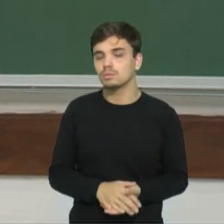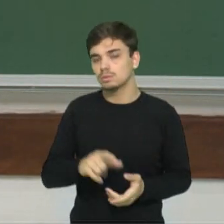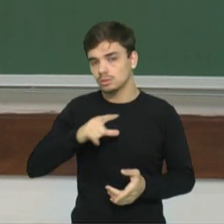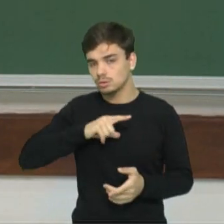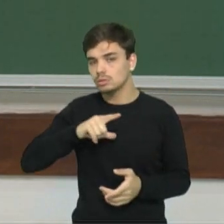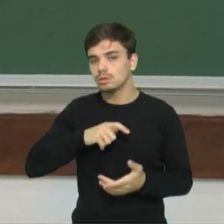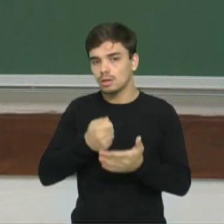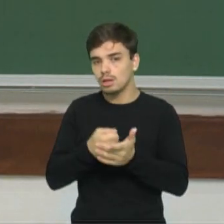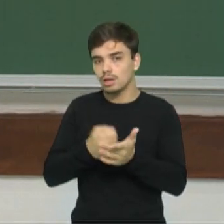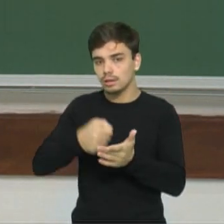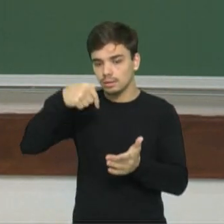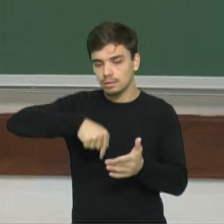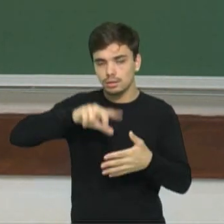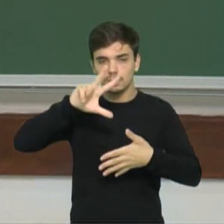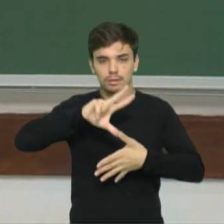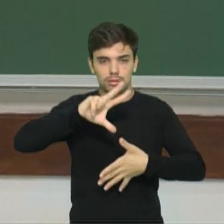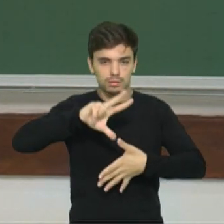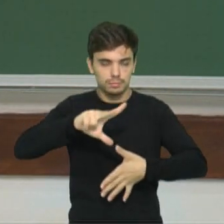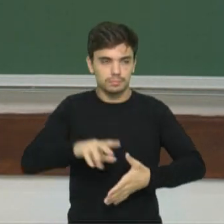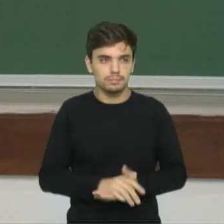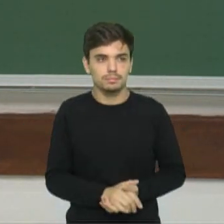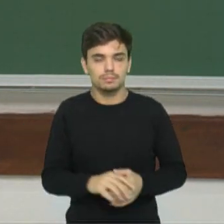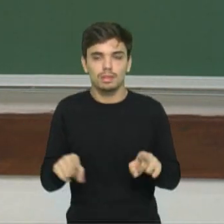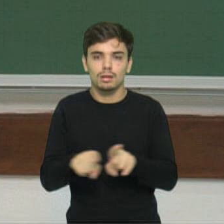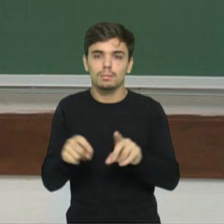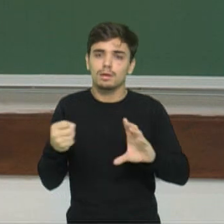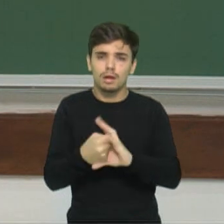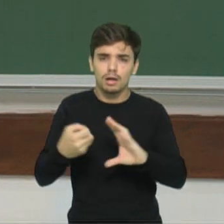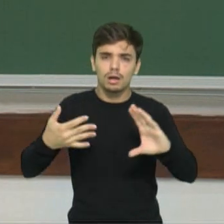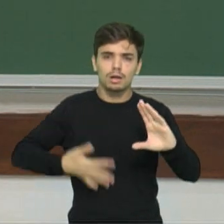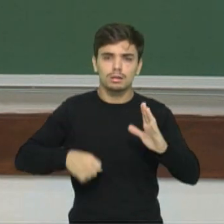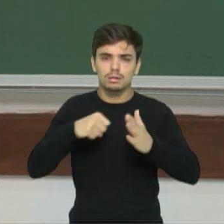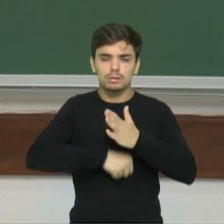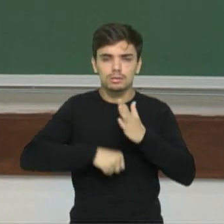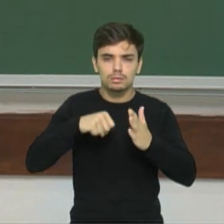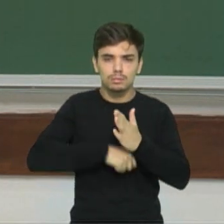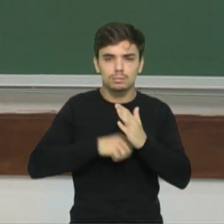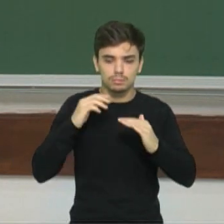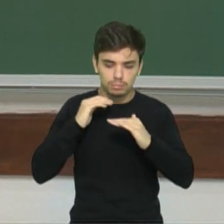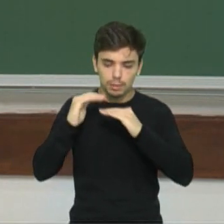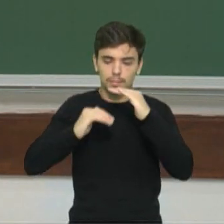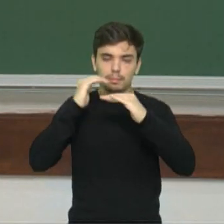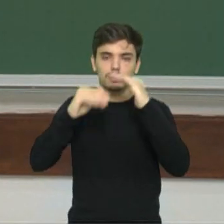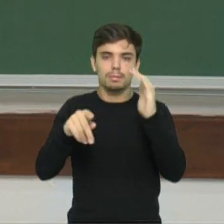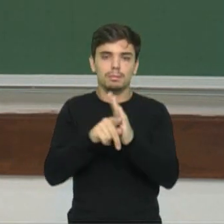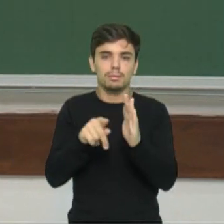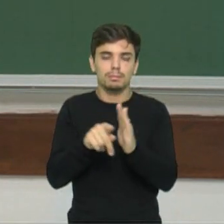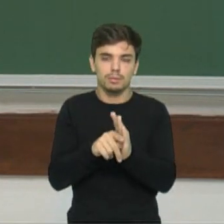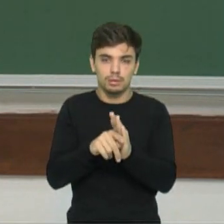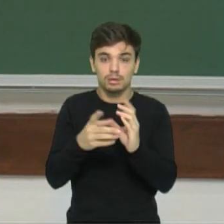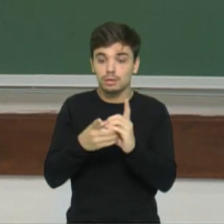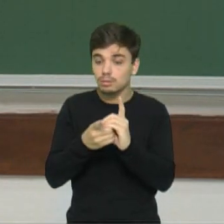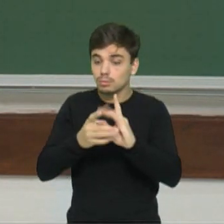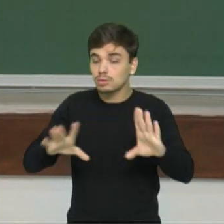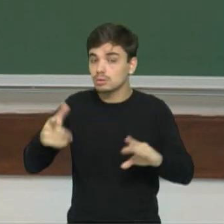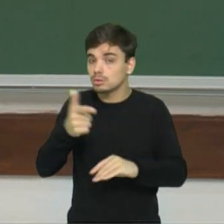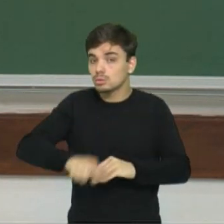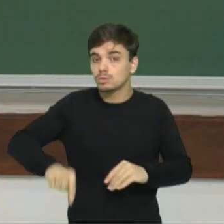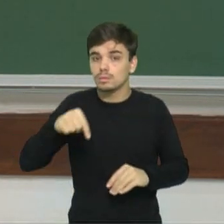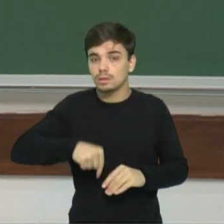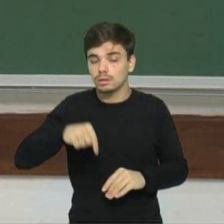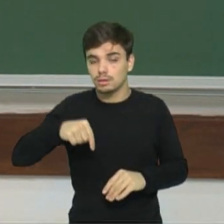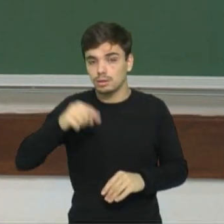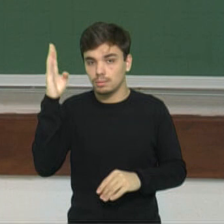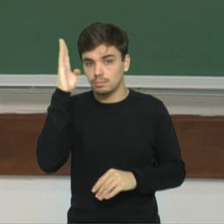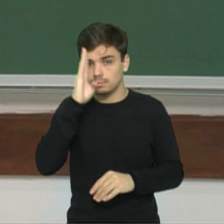dessas ditaduras aqui na América Latina, e caracterizar a luta pelo processo de redemocratização aqui na América